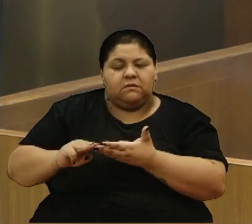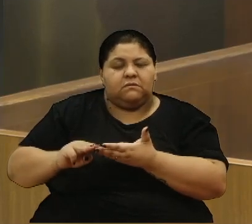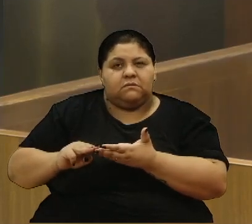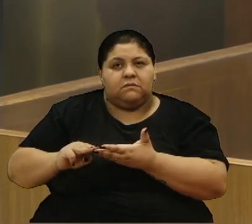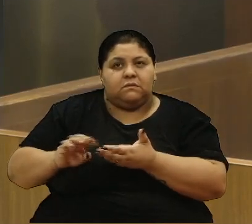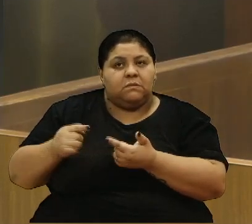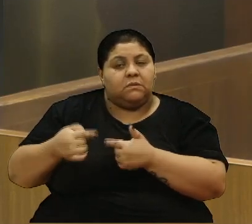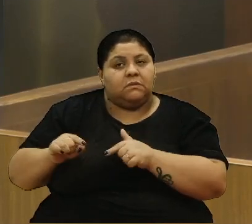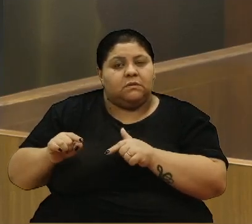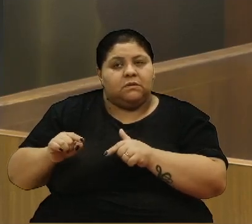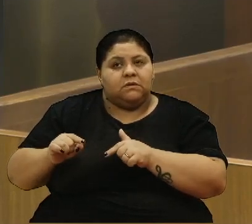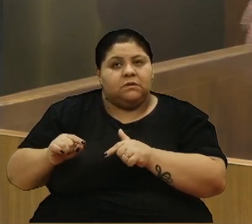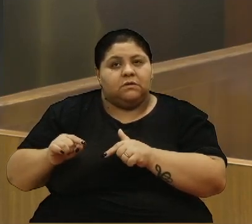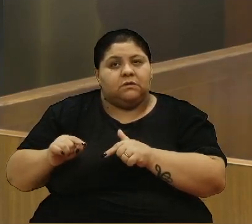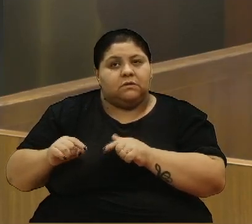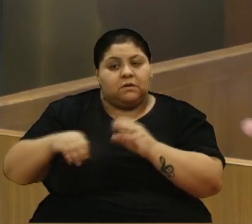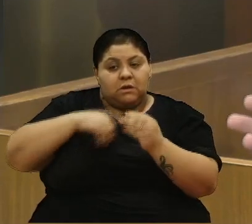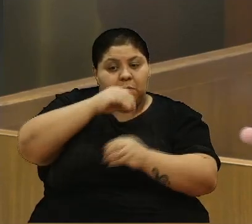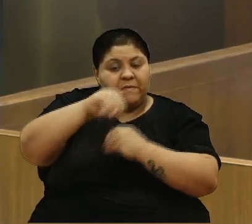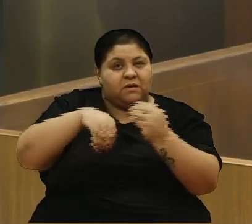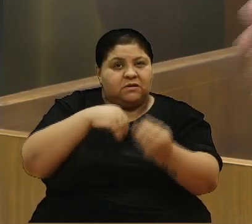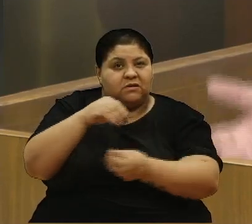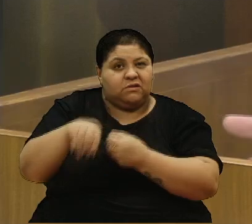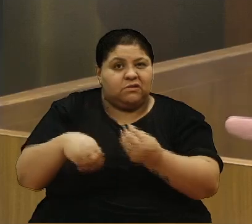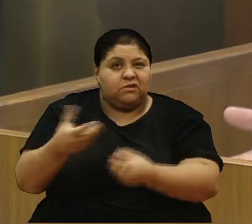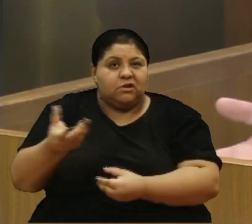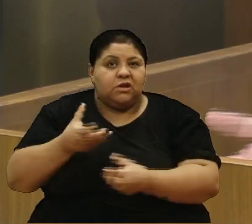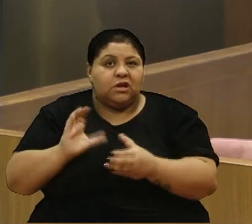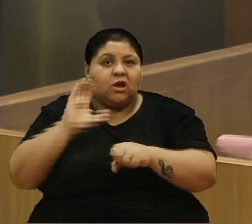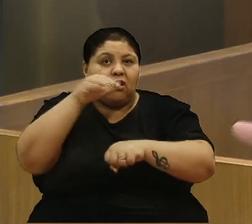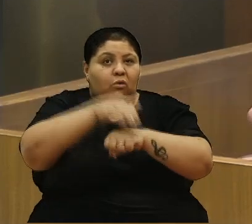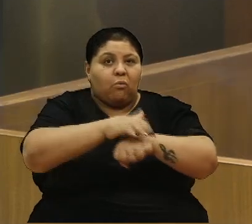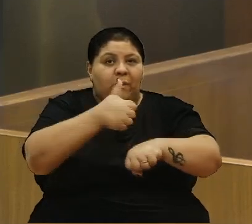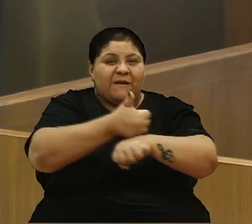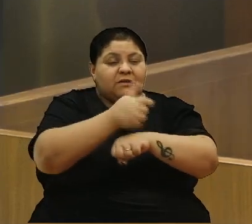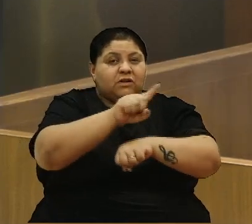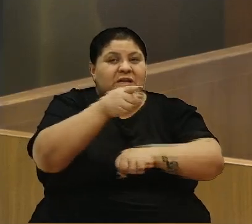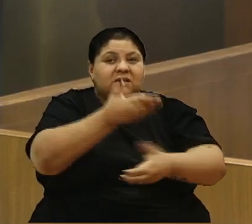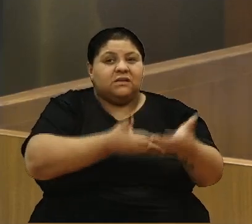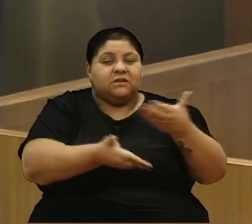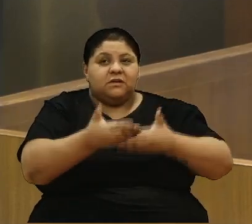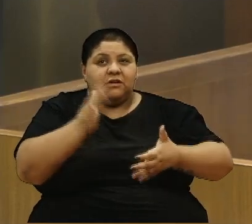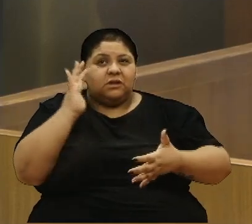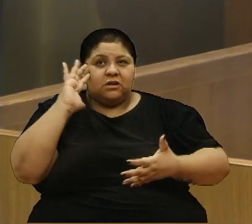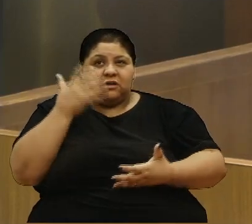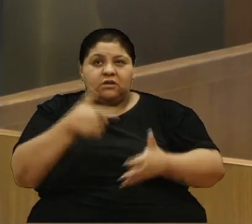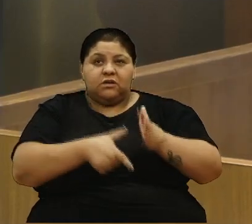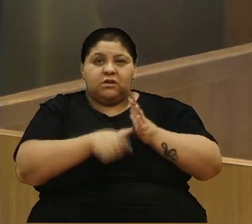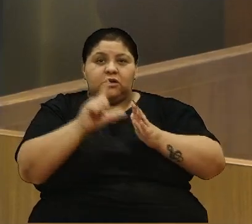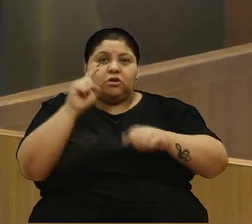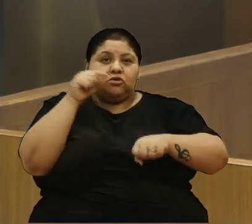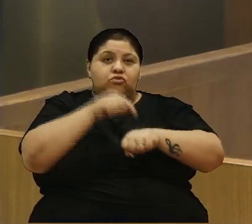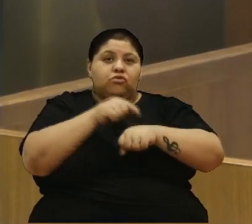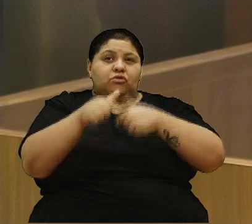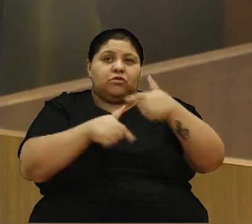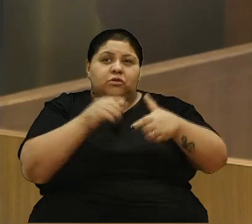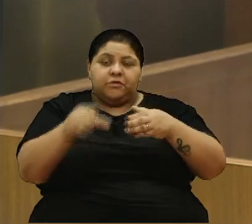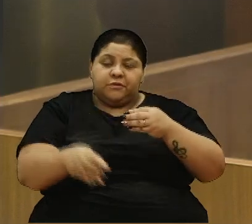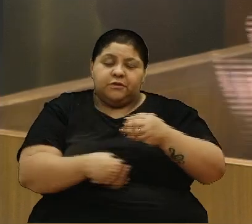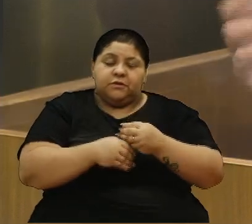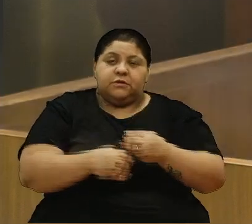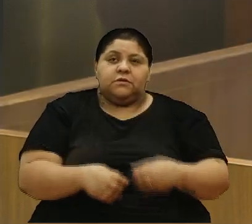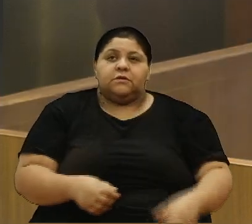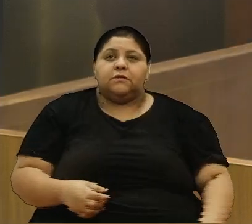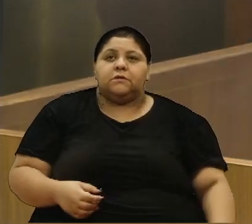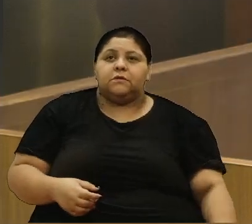não vamos misturar as coisas e querer culpar os profissionais que não estarem lá, sendo que aconteceu antes do horário de trabalho dele. Só parte... Estou